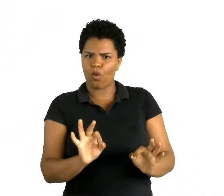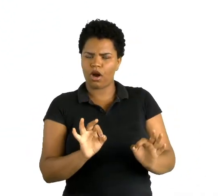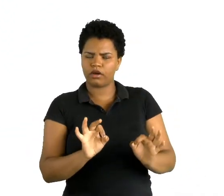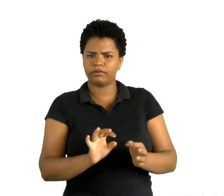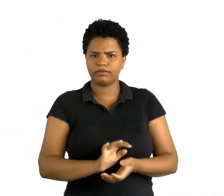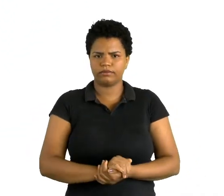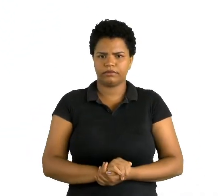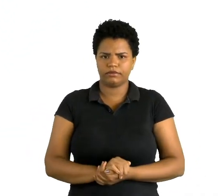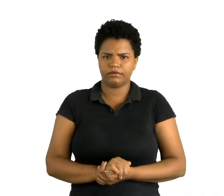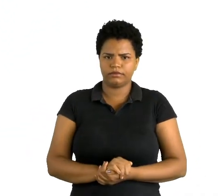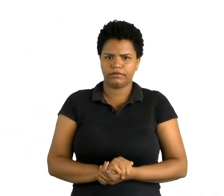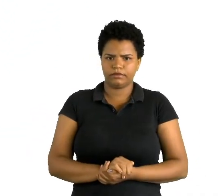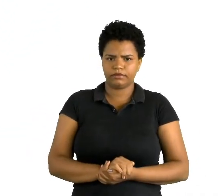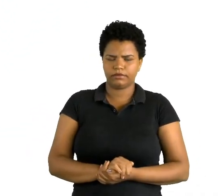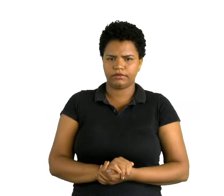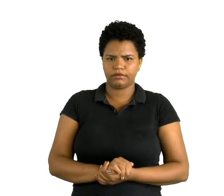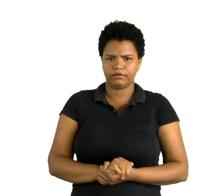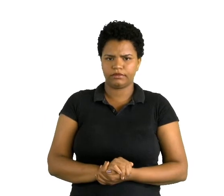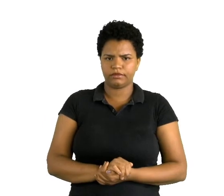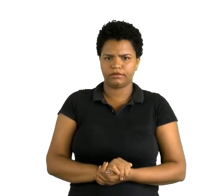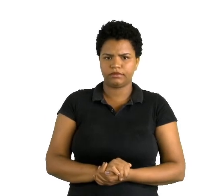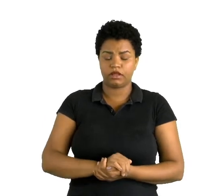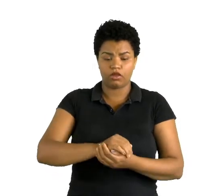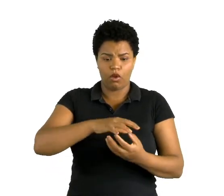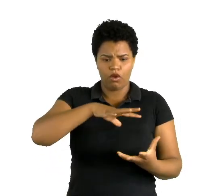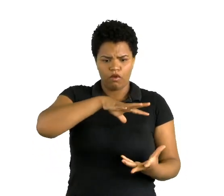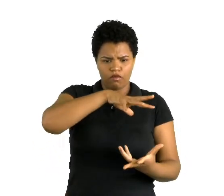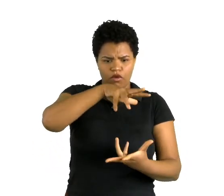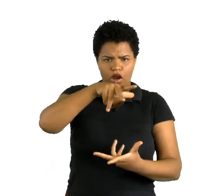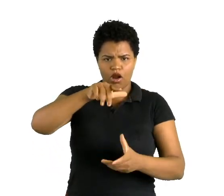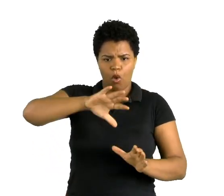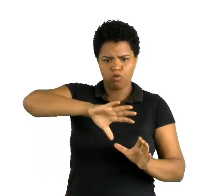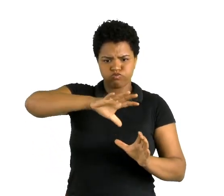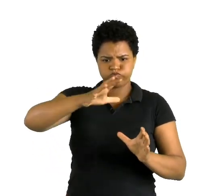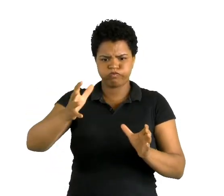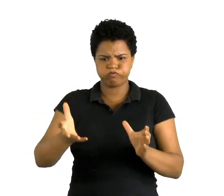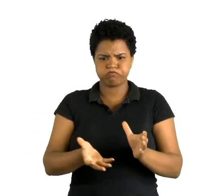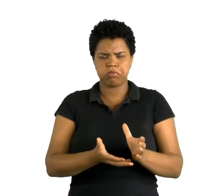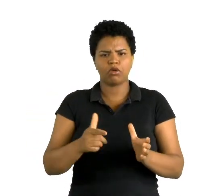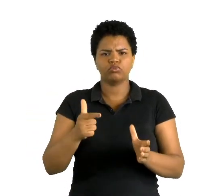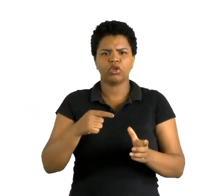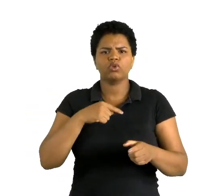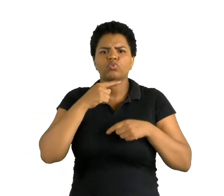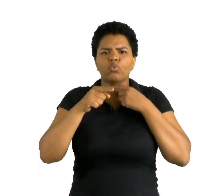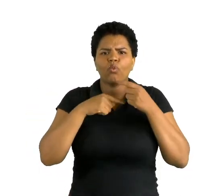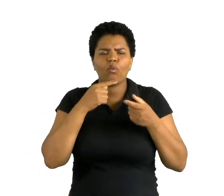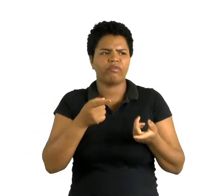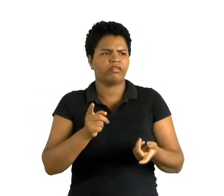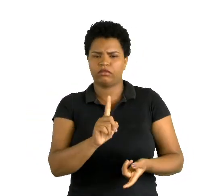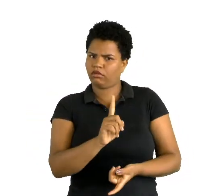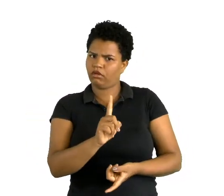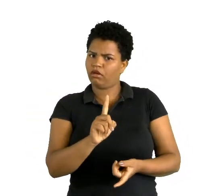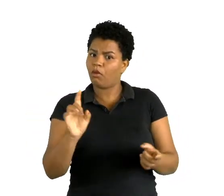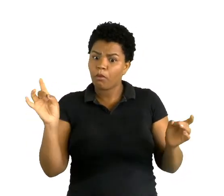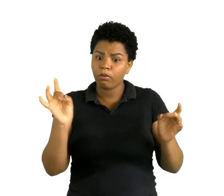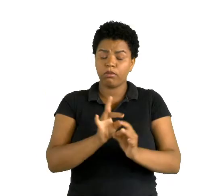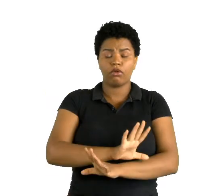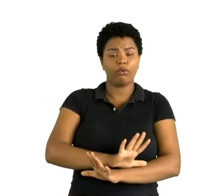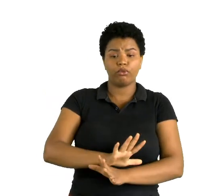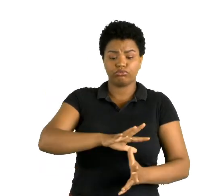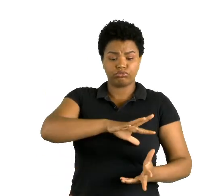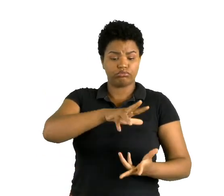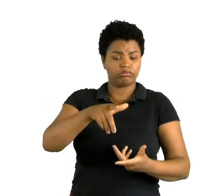the earth is round, a terra é redonda, não há questionamento, a terra é redonda e ponto final, né? Então não há o que